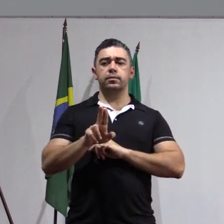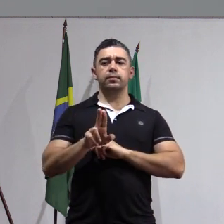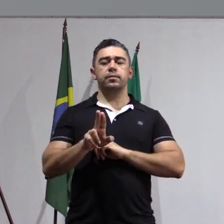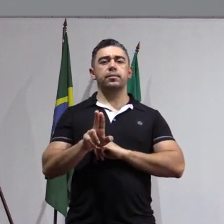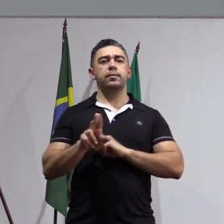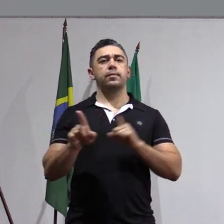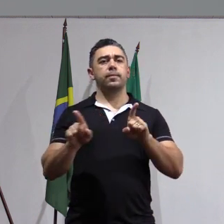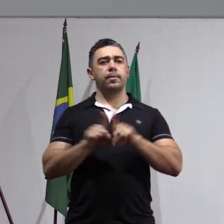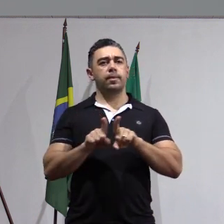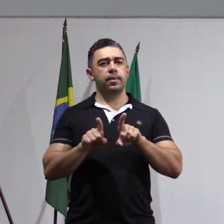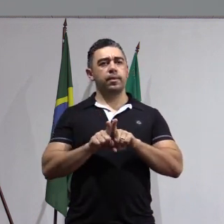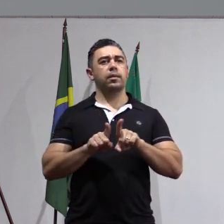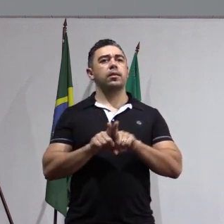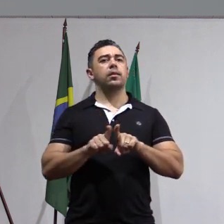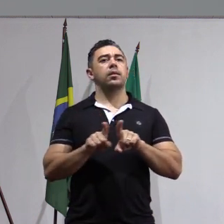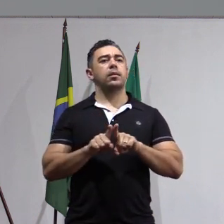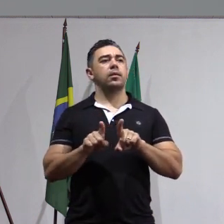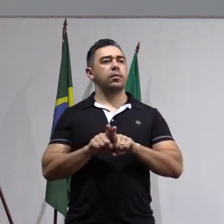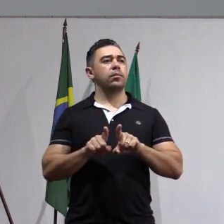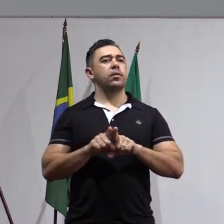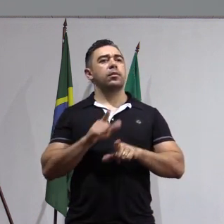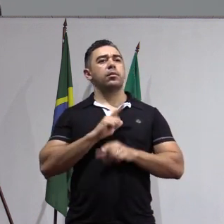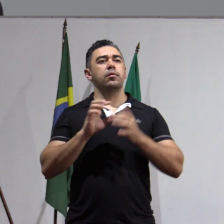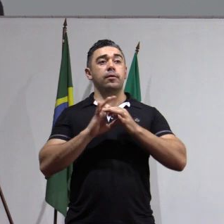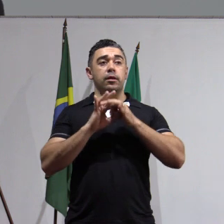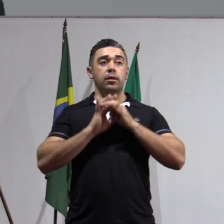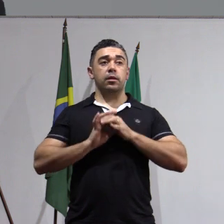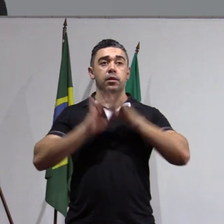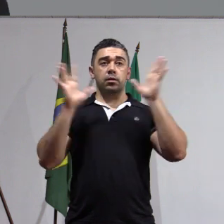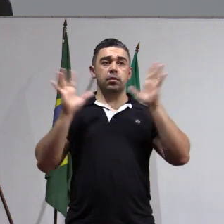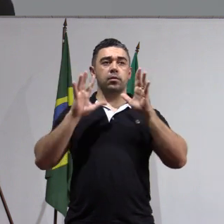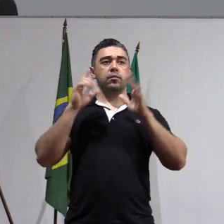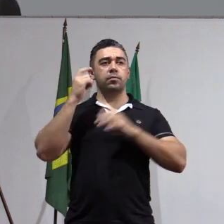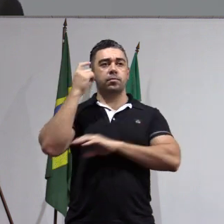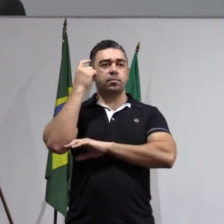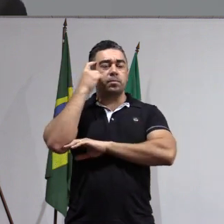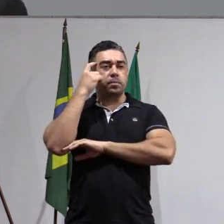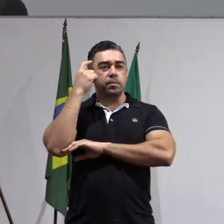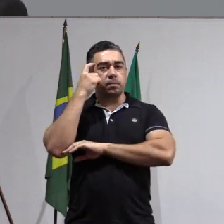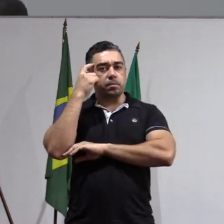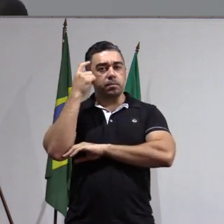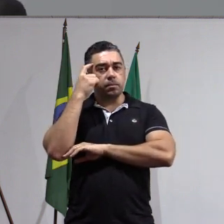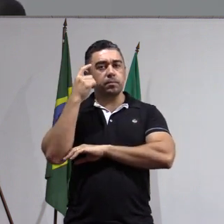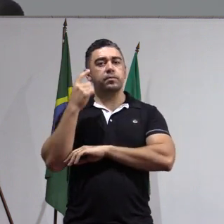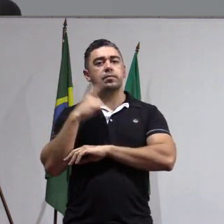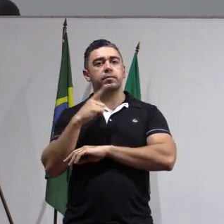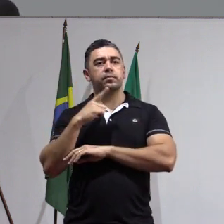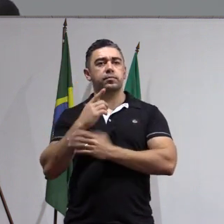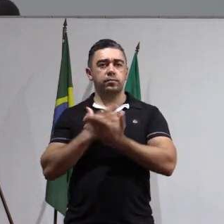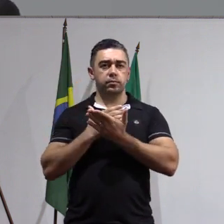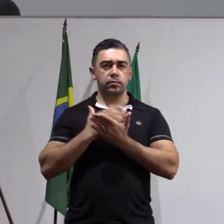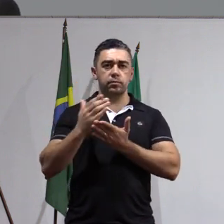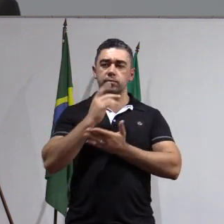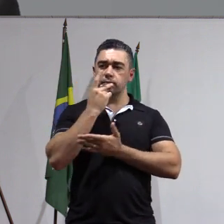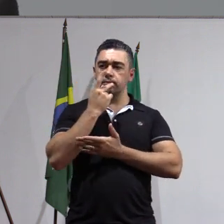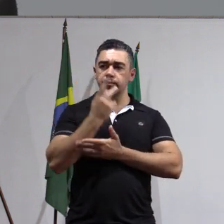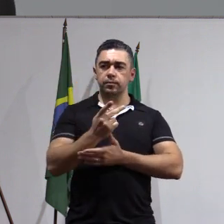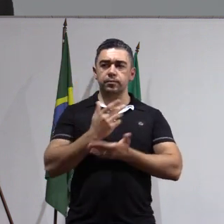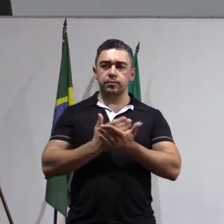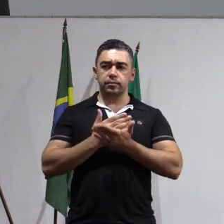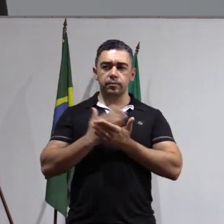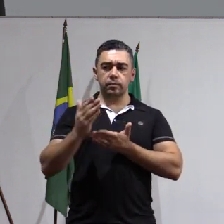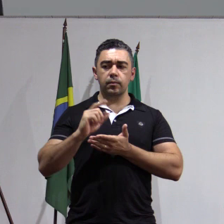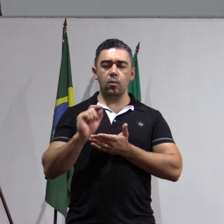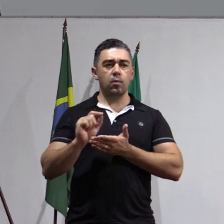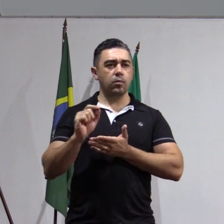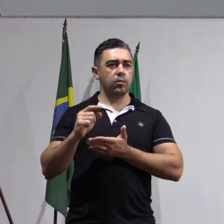se manifestou com plena liberdade de pensamento. Mas, como eu havia dito no início dessa discussão, eu creio que